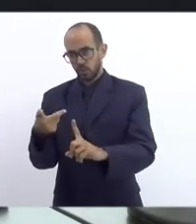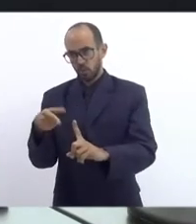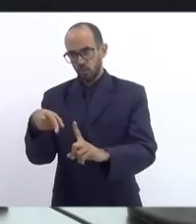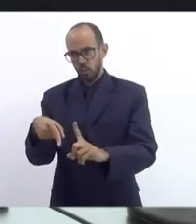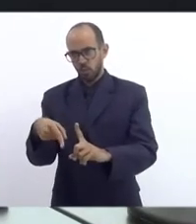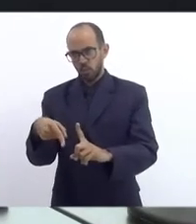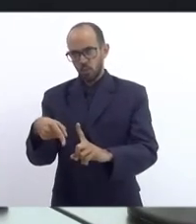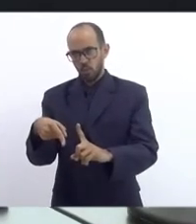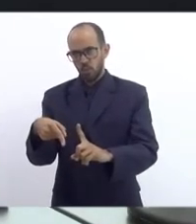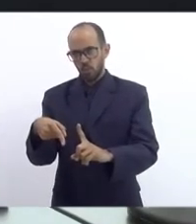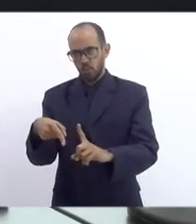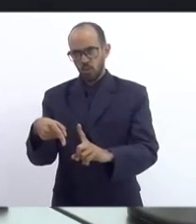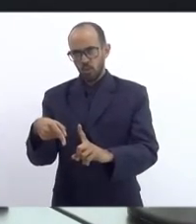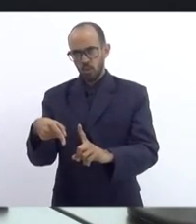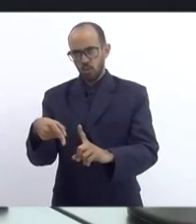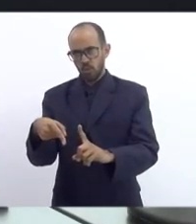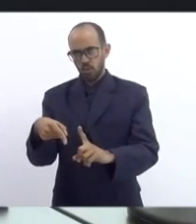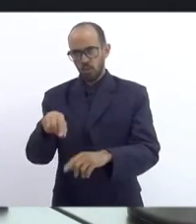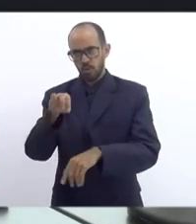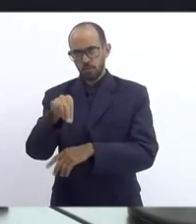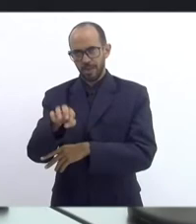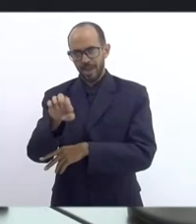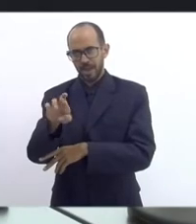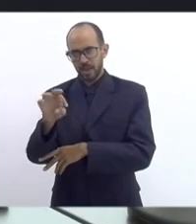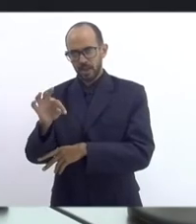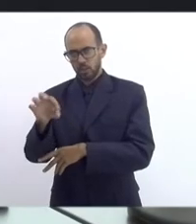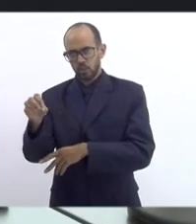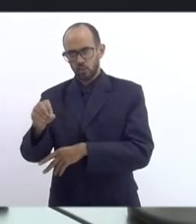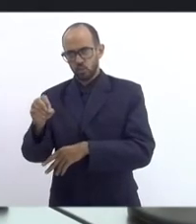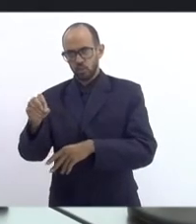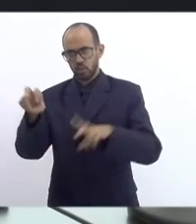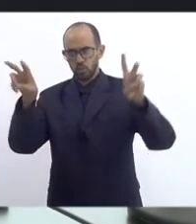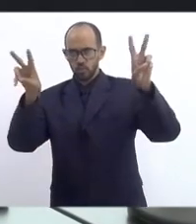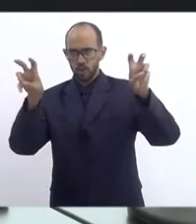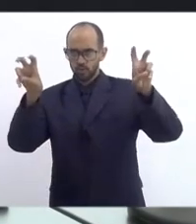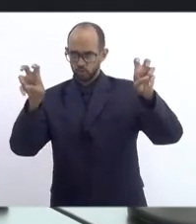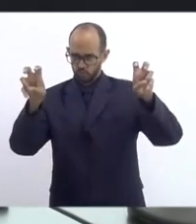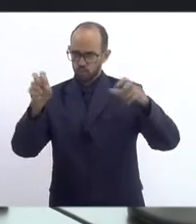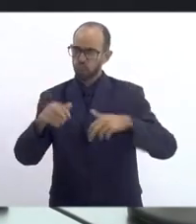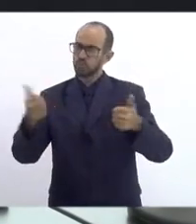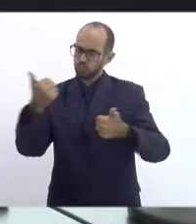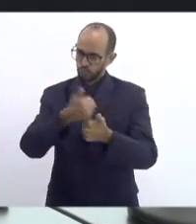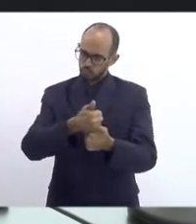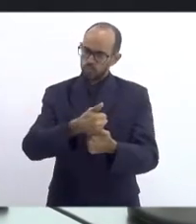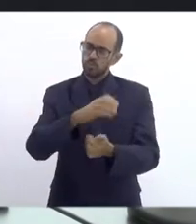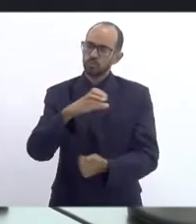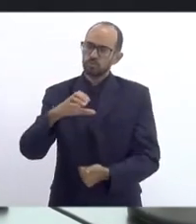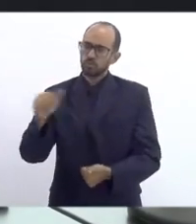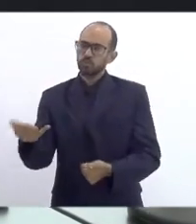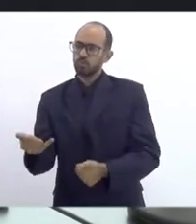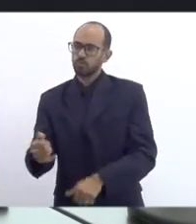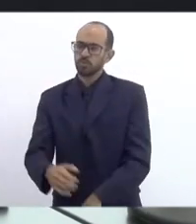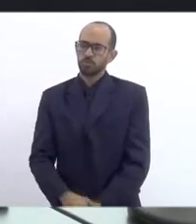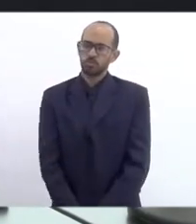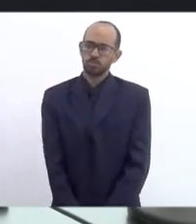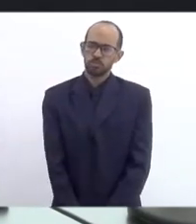no mérito, você acompanha o substitutivo da CCJ, mas no mérito. Não...